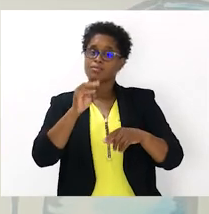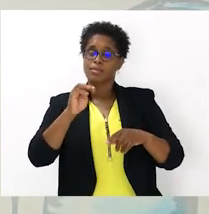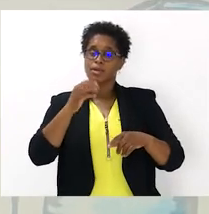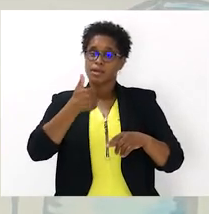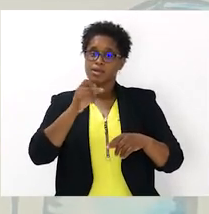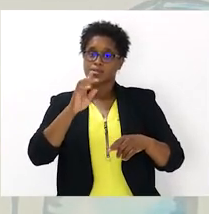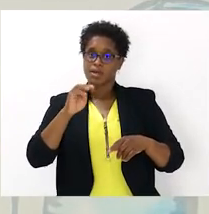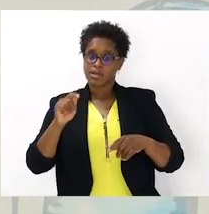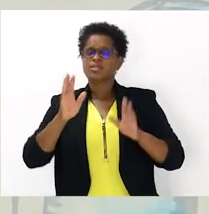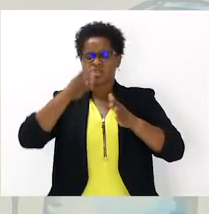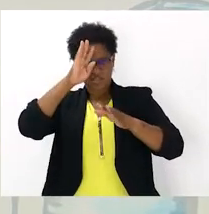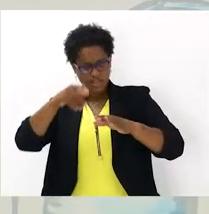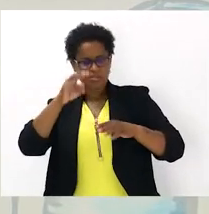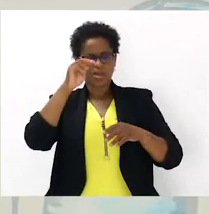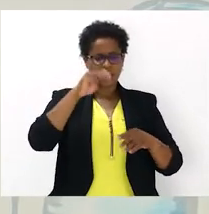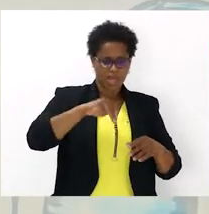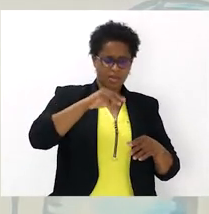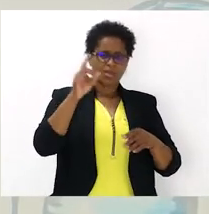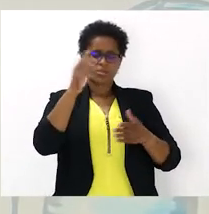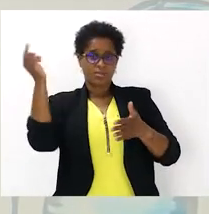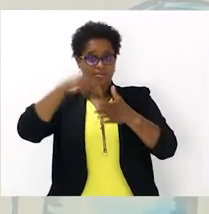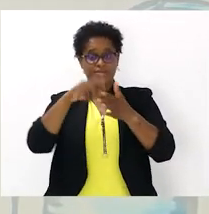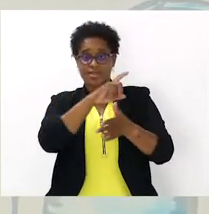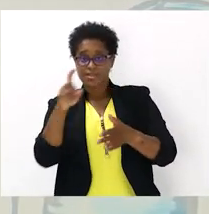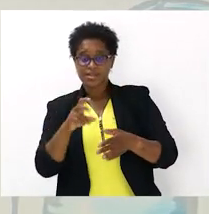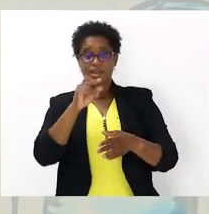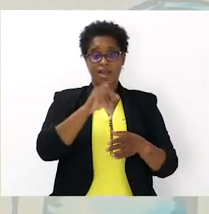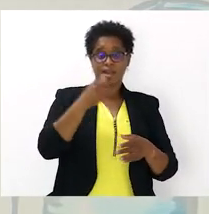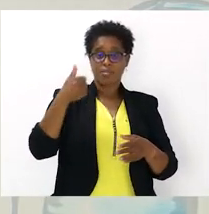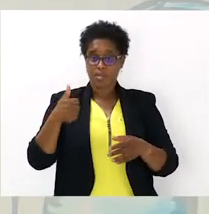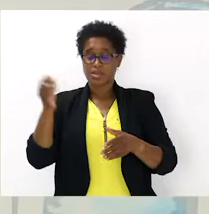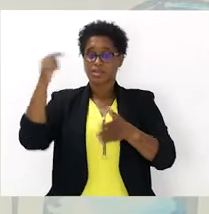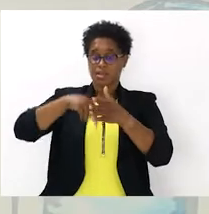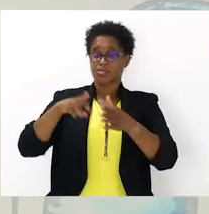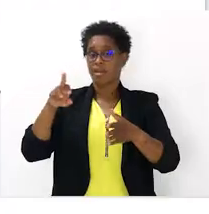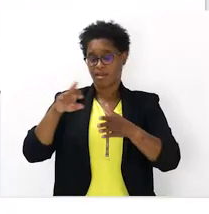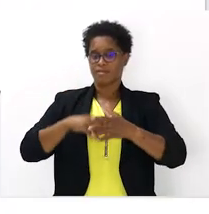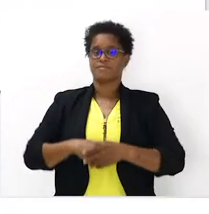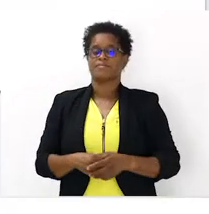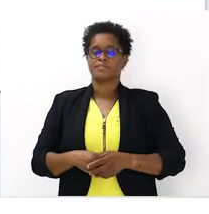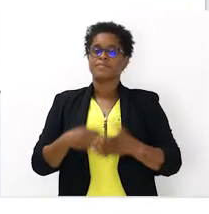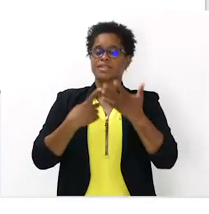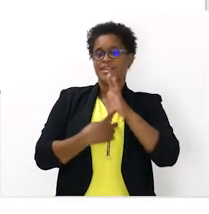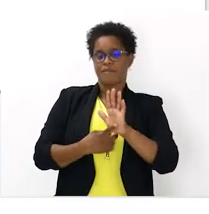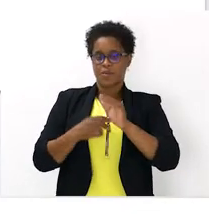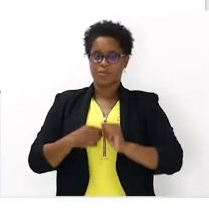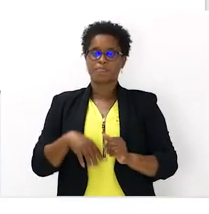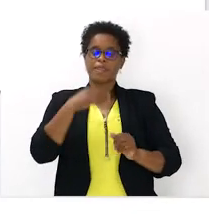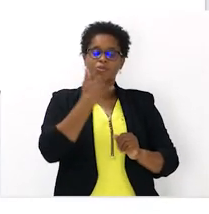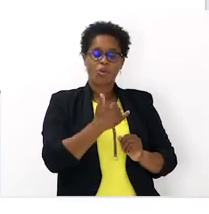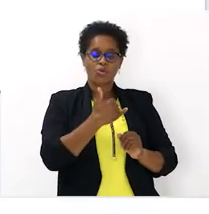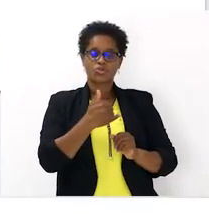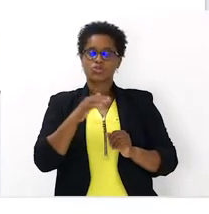sabem que M pertencente a Z e AB pertencente a R. Exemplo,